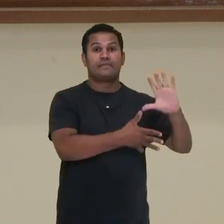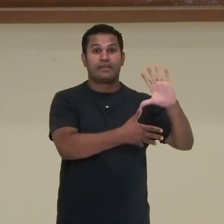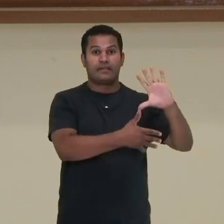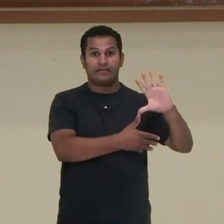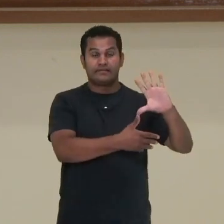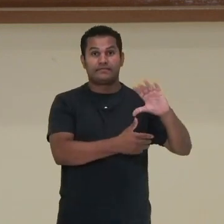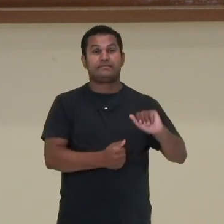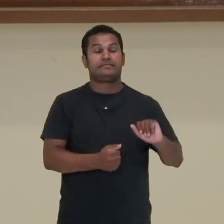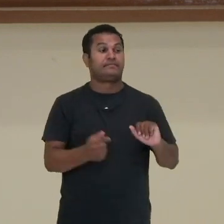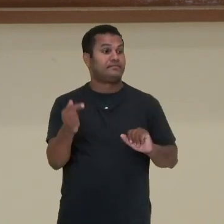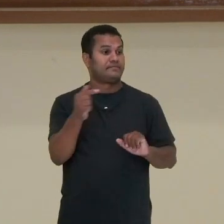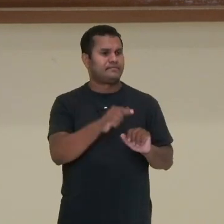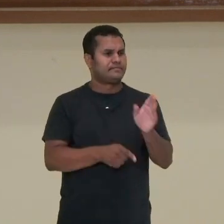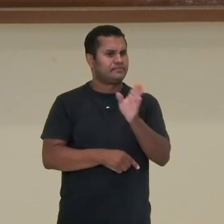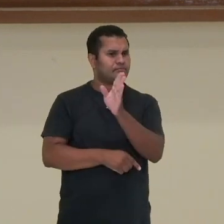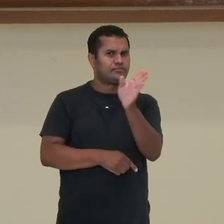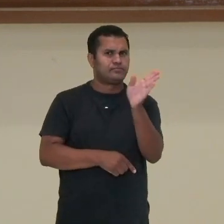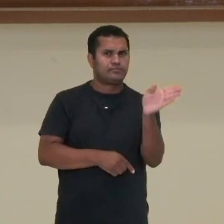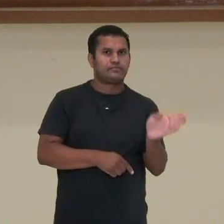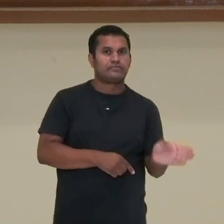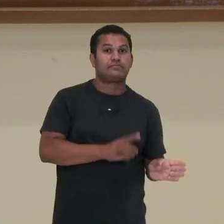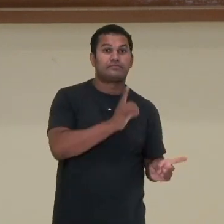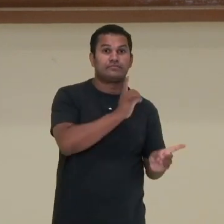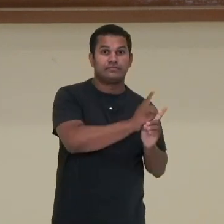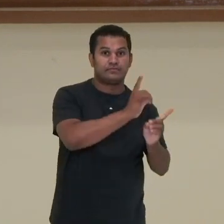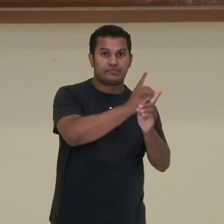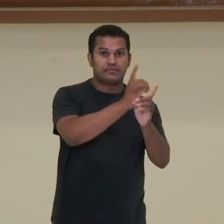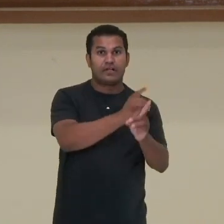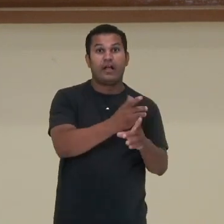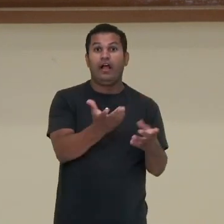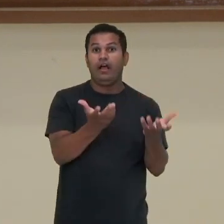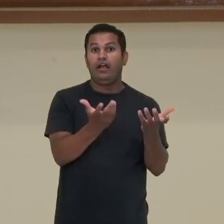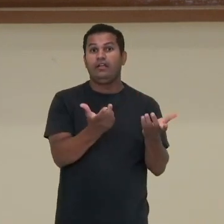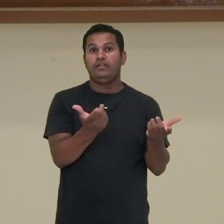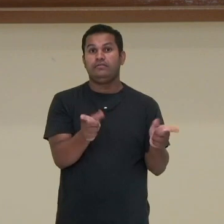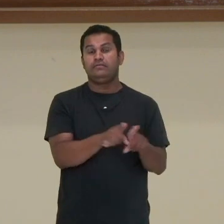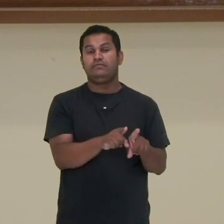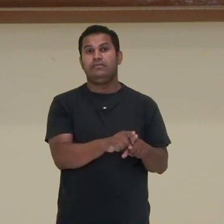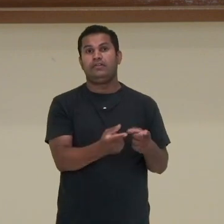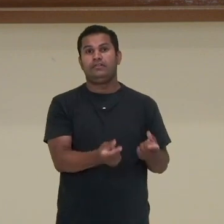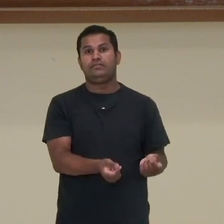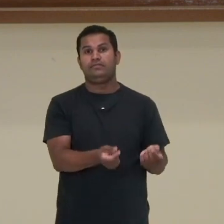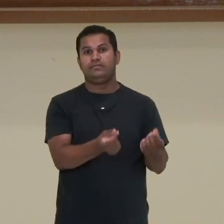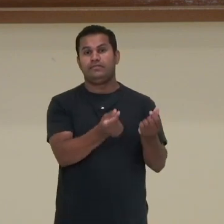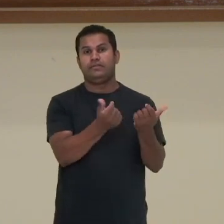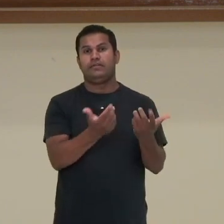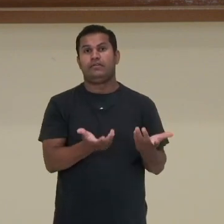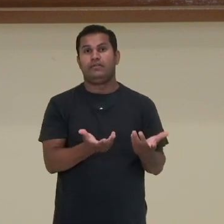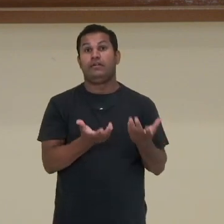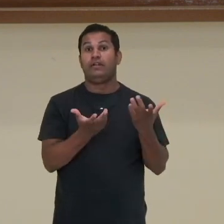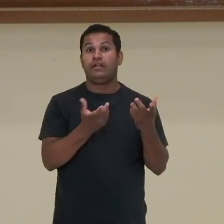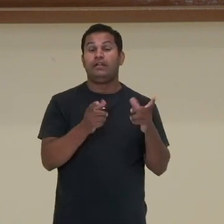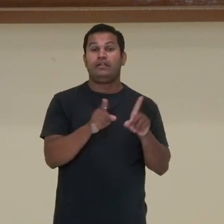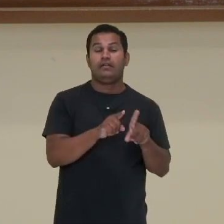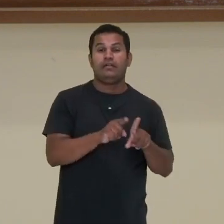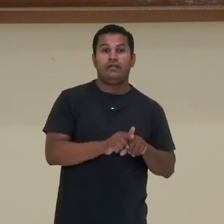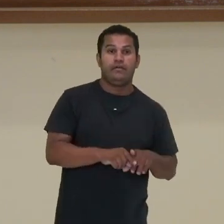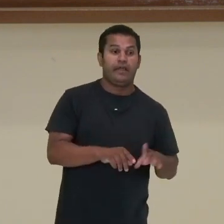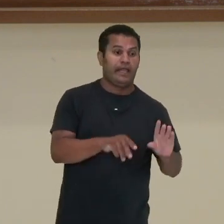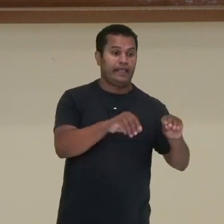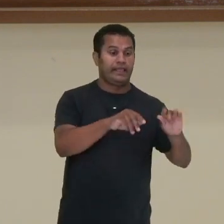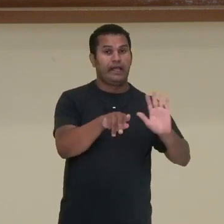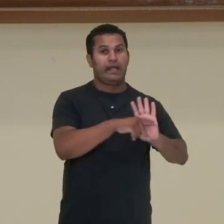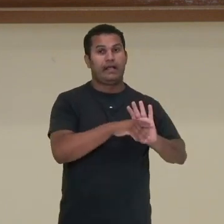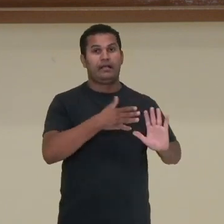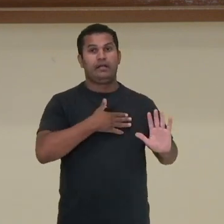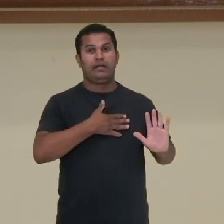riqueza, também queriam parte dessa riqueza para si, né? Por que elas demoraram para participar das grandes navegações? Inglaterra